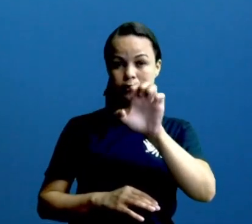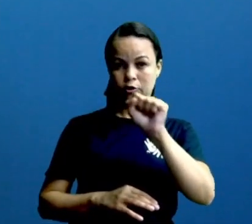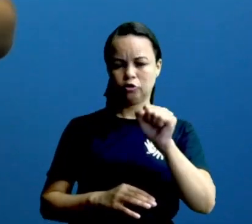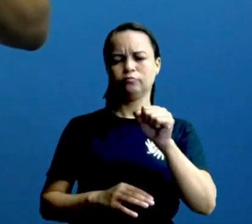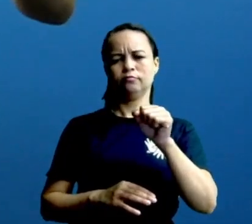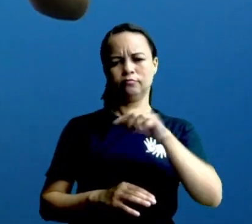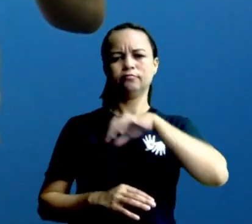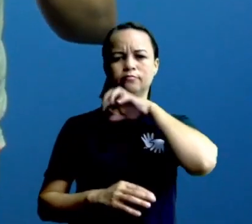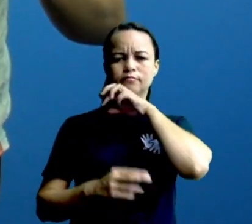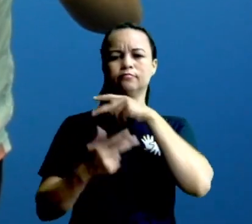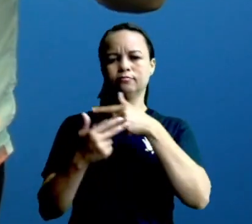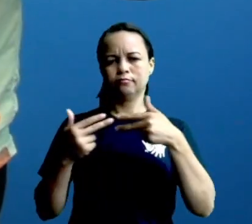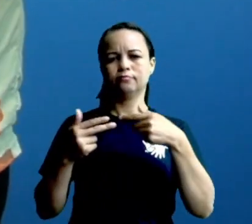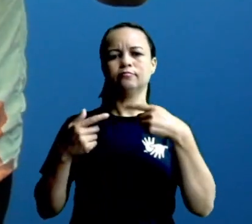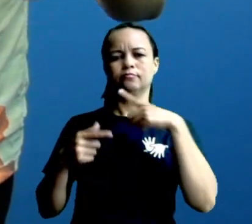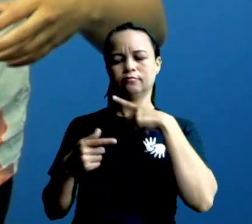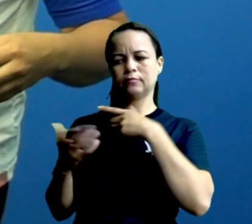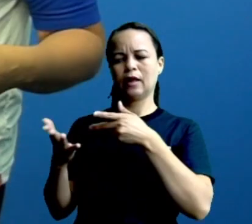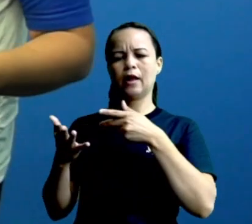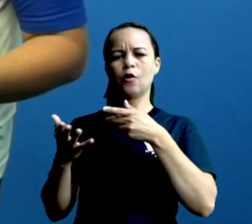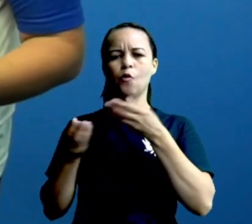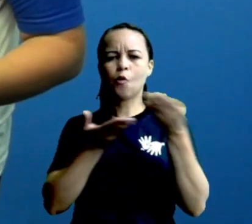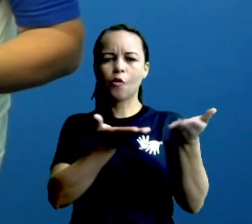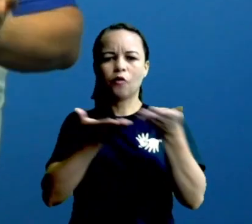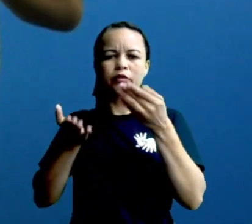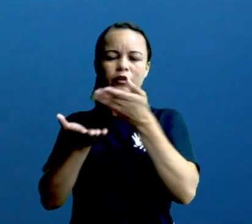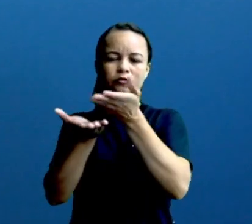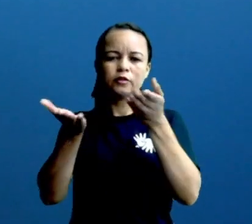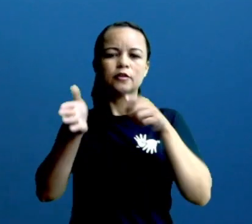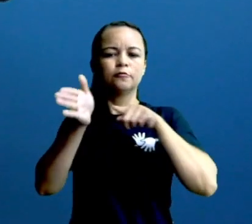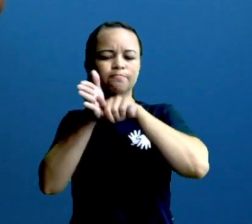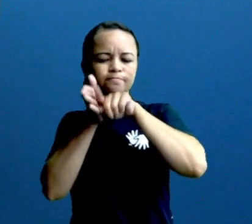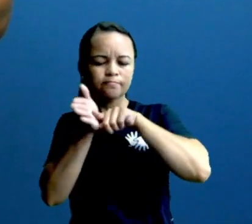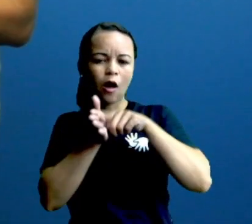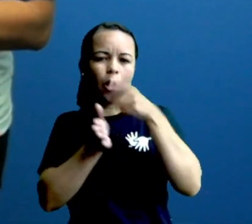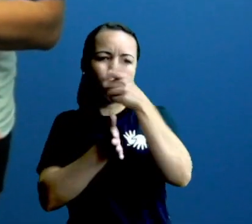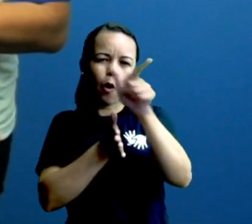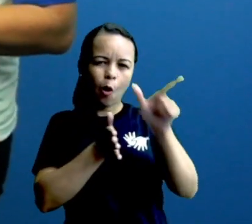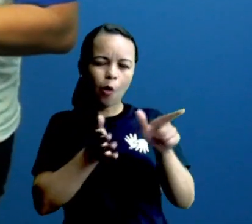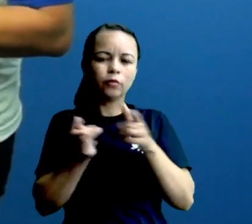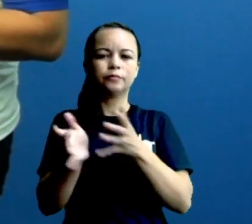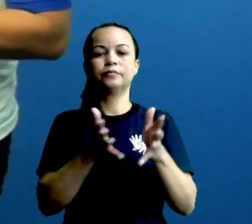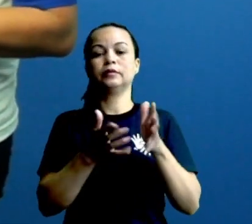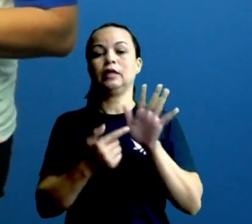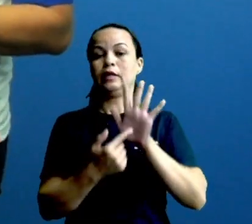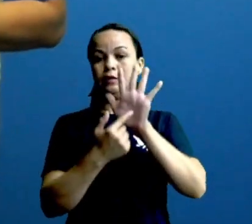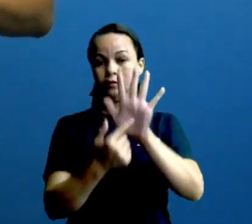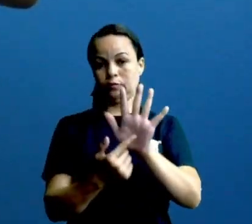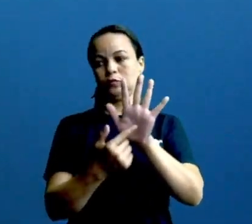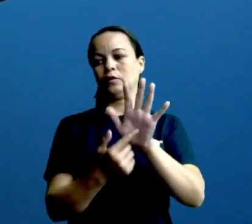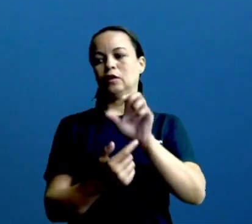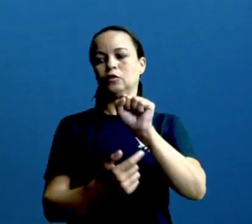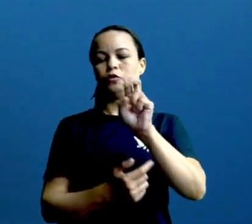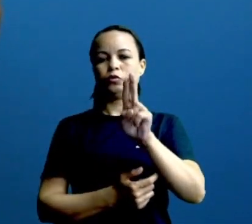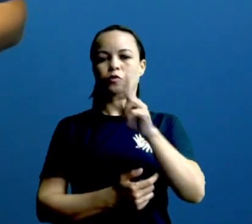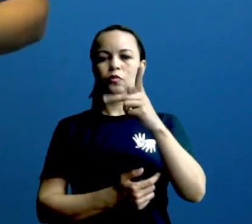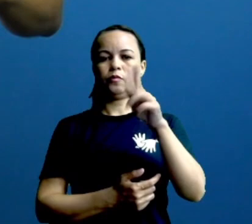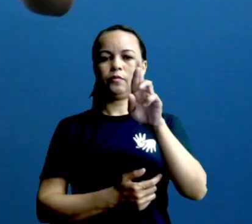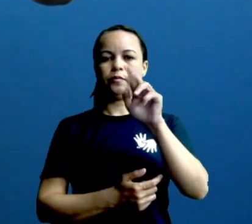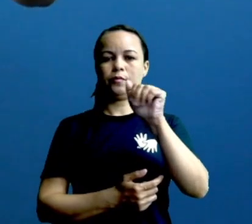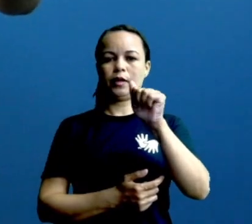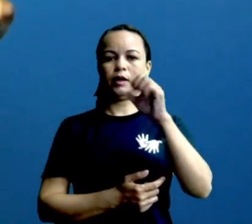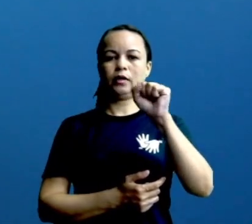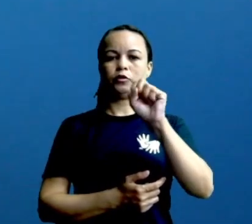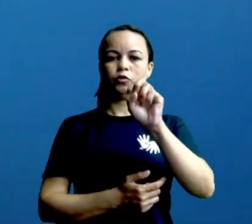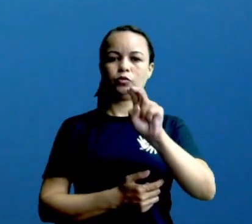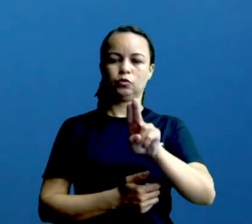isso? É. Eu até convido a você a pesquisar outros organismos. Eu trouxe como exemplo aqui, esse suprassuma aqui, esse é o concurso, quando